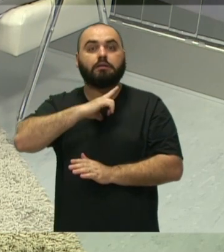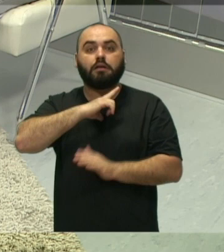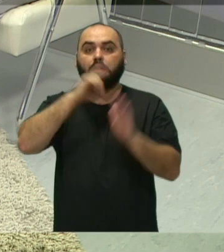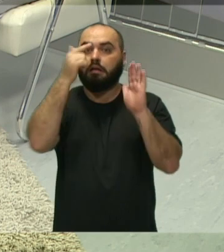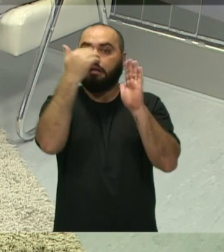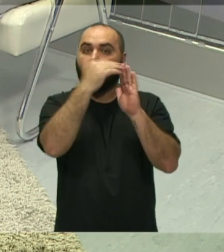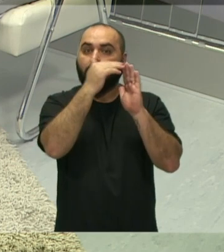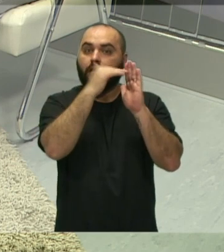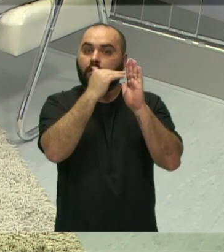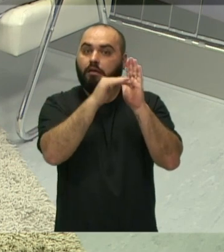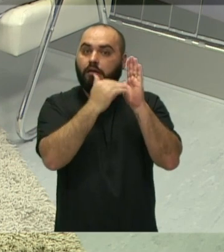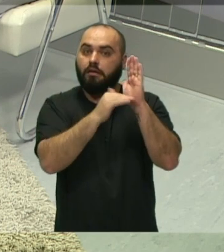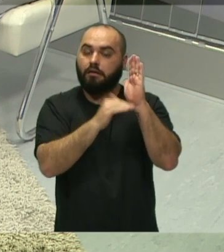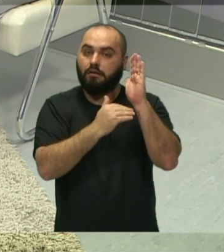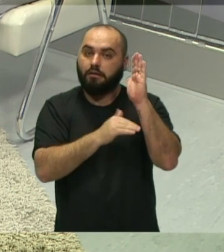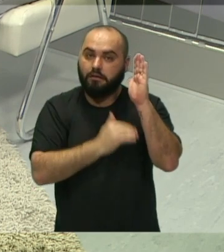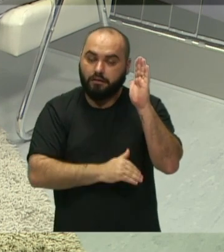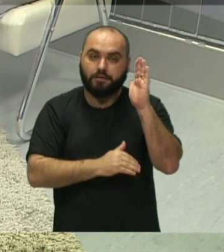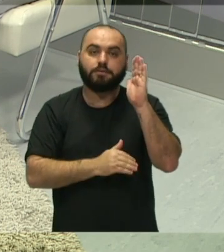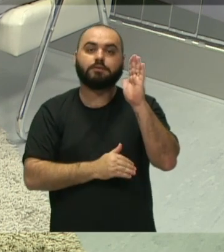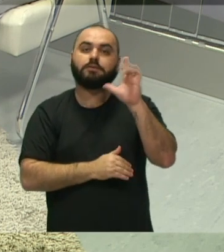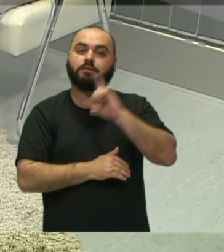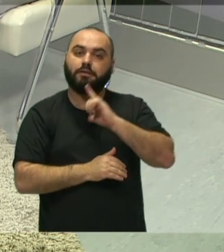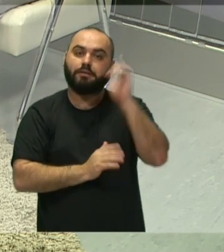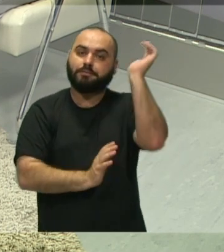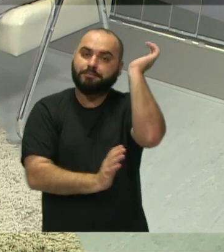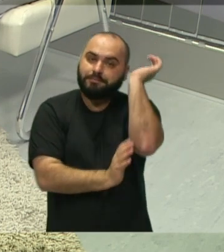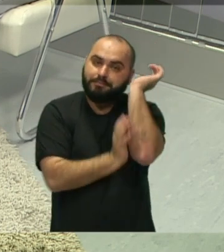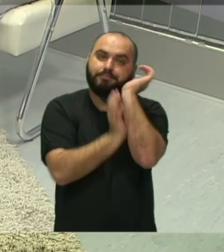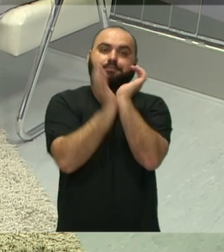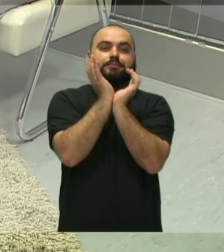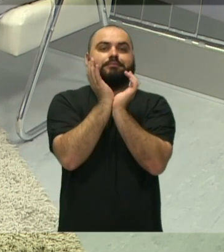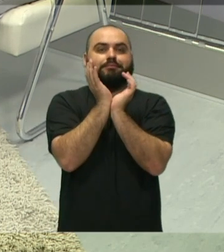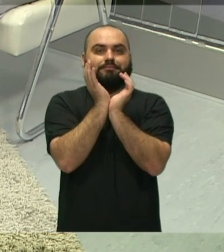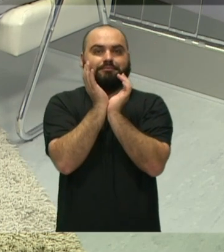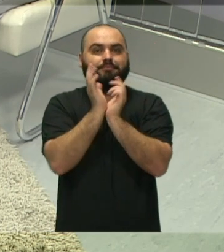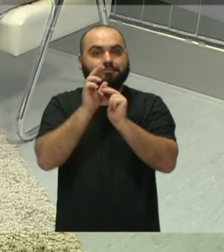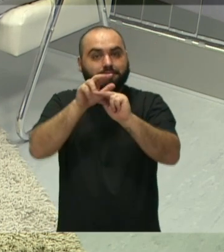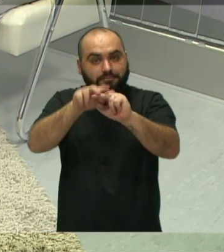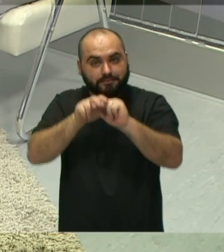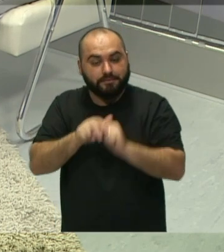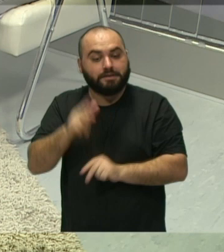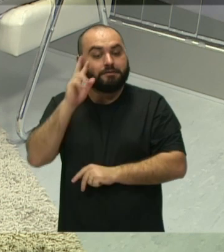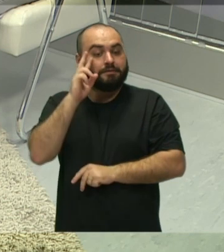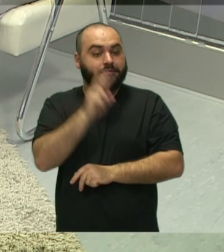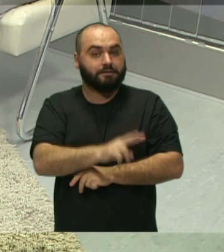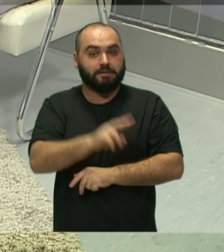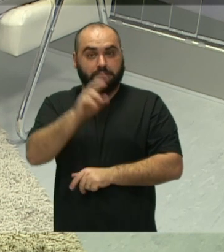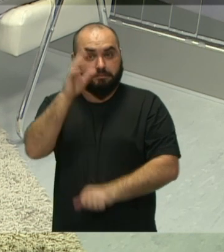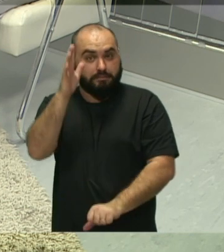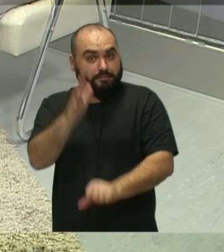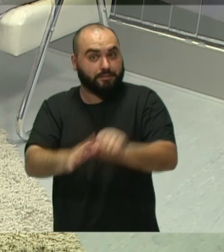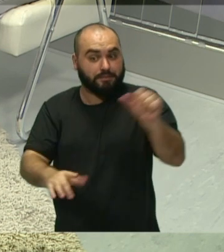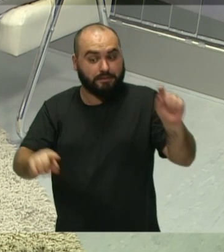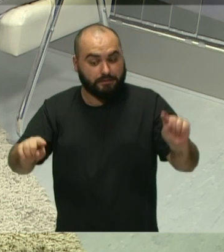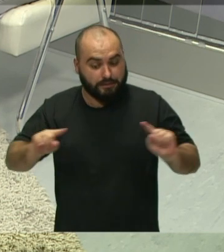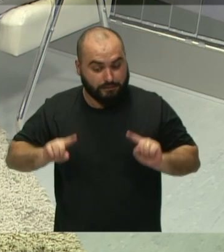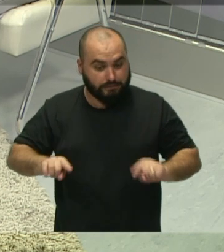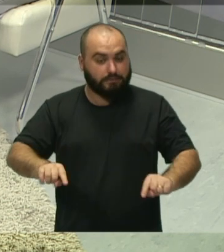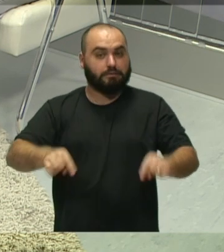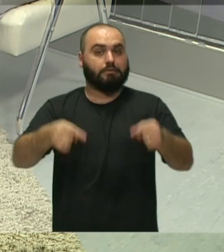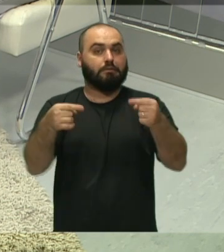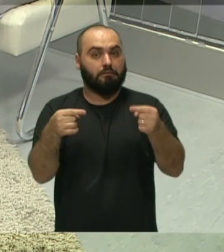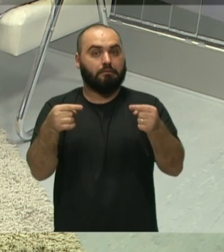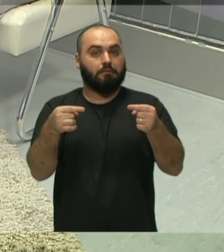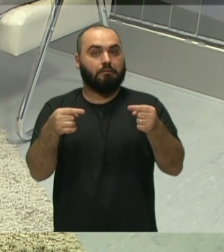tem um processo, tudo tem uma burocracia. Então eu vejo que esse é o primeiro desafio de um vereador, da pessoa